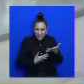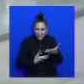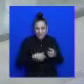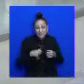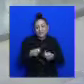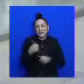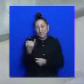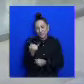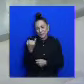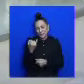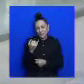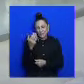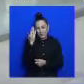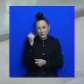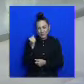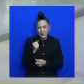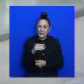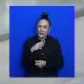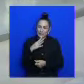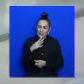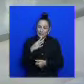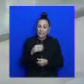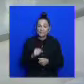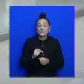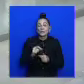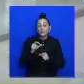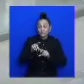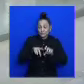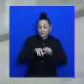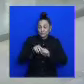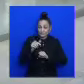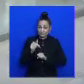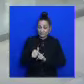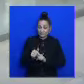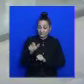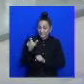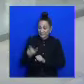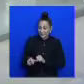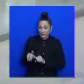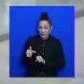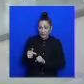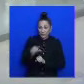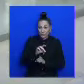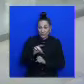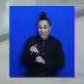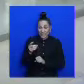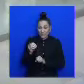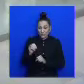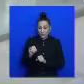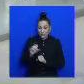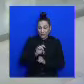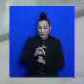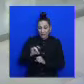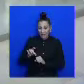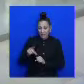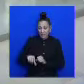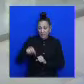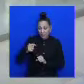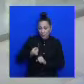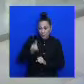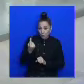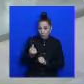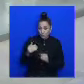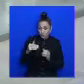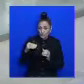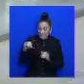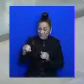fazendo. No Super 7, você tem 7 colunas com 10 números cada, e você deve marcar pelo menos um número em cada uma